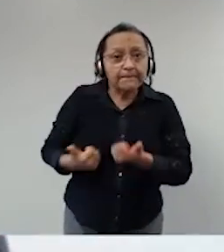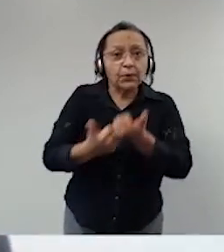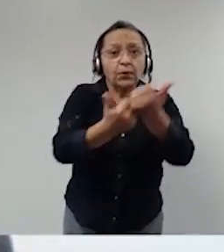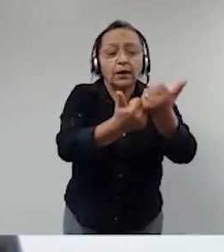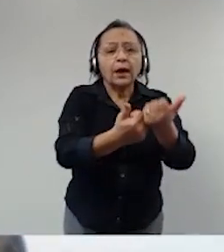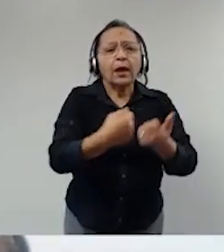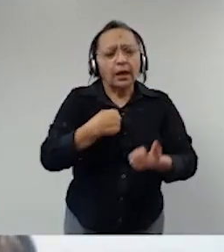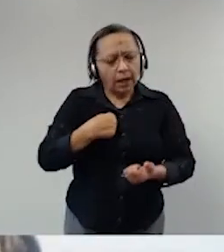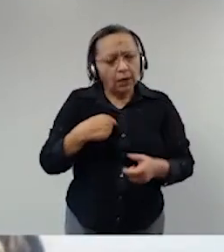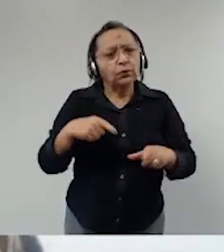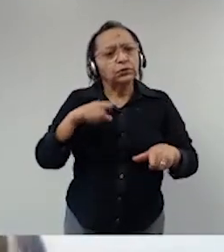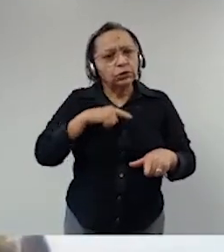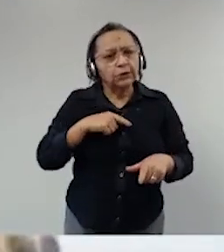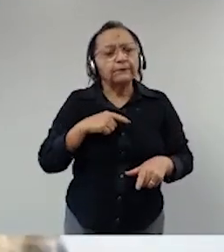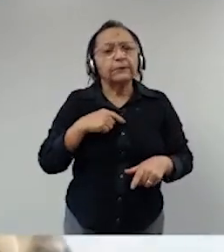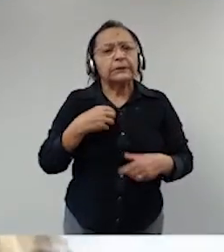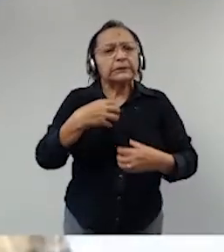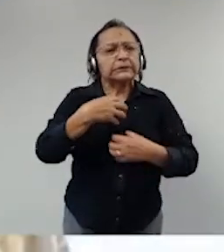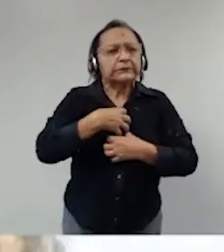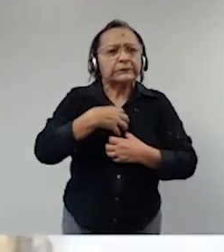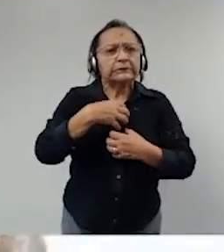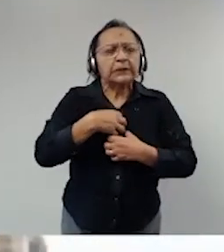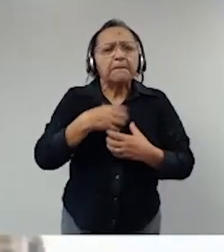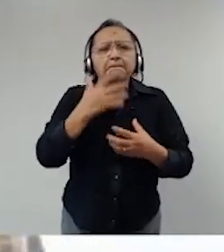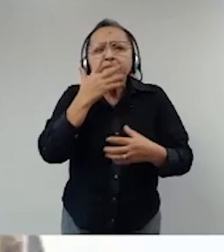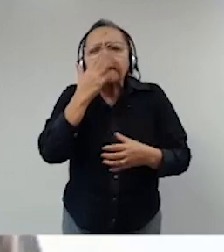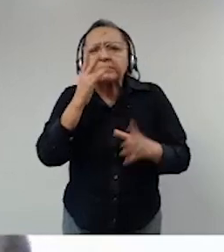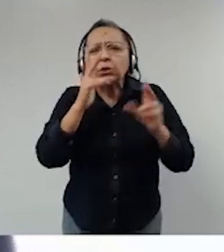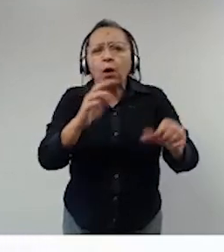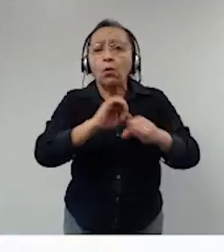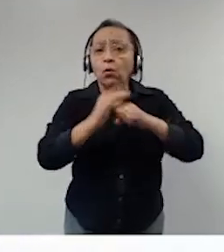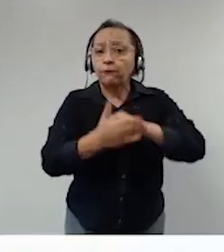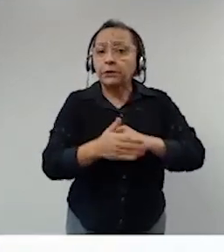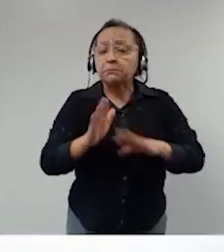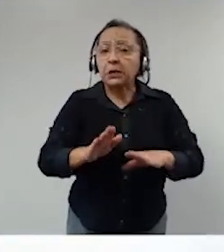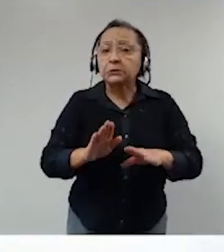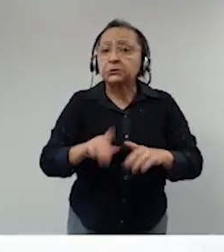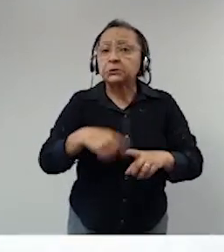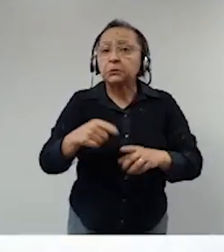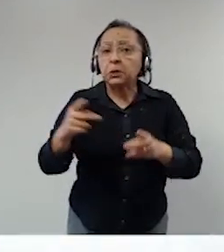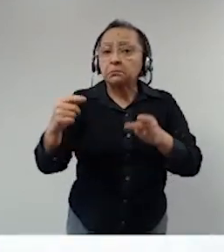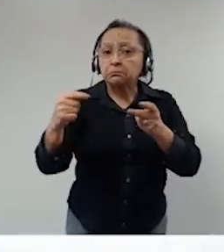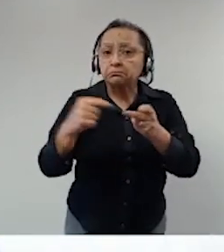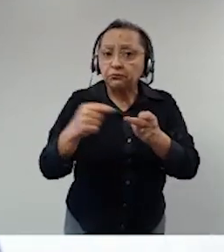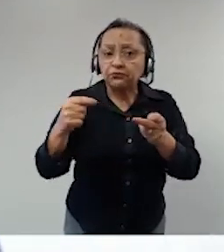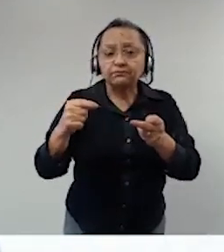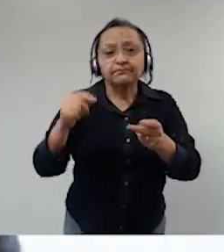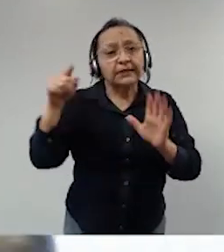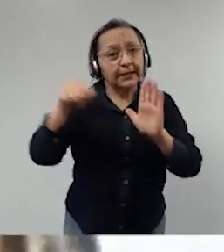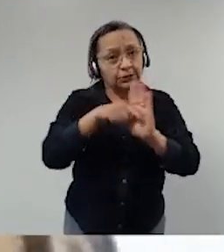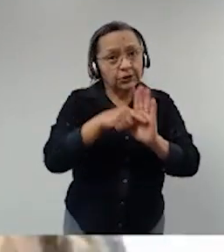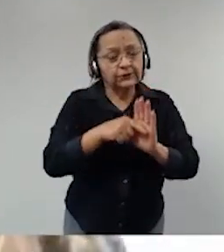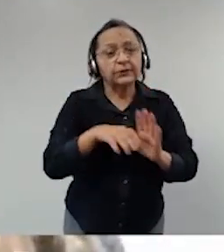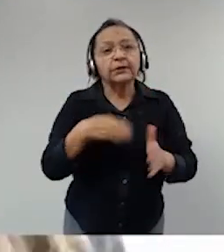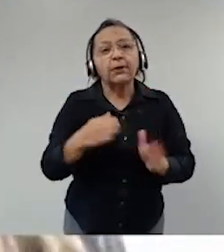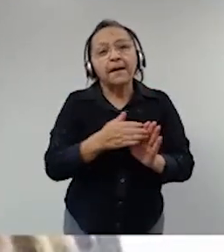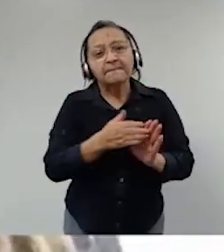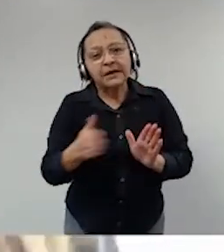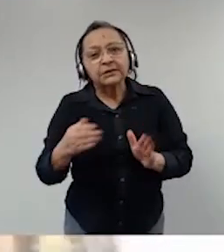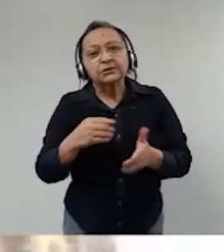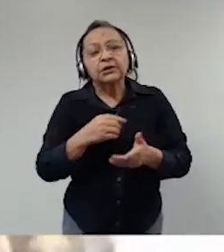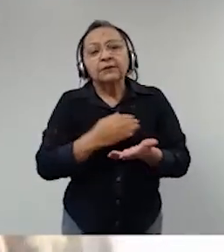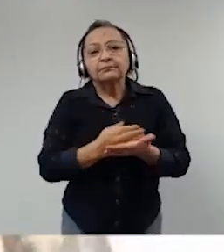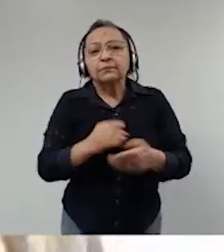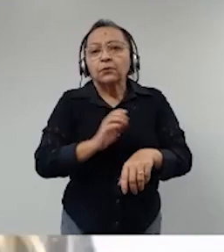não era. Então, assim, um acompanhamento regular da companhia em relação a esse funcionário. Então, a partir do momento que o